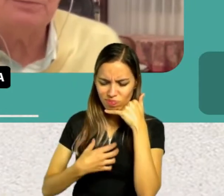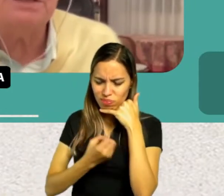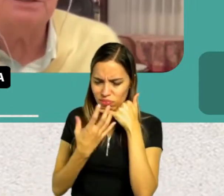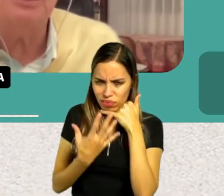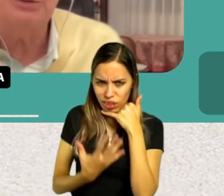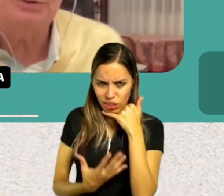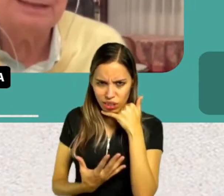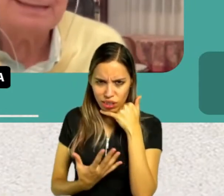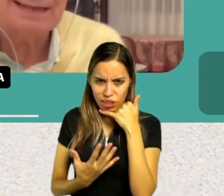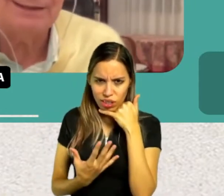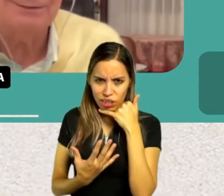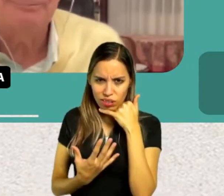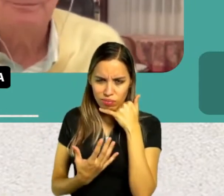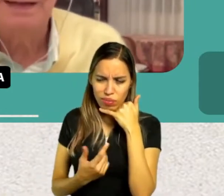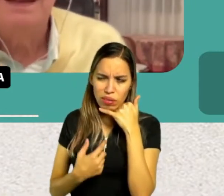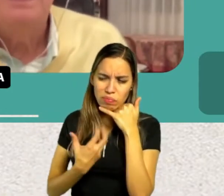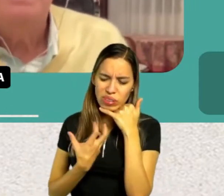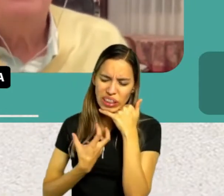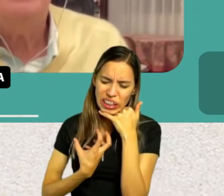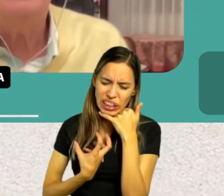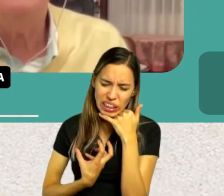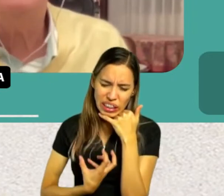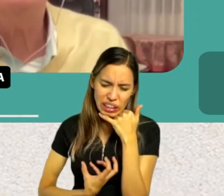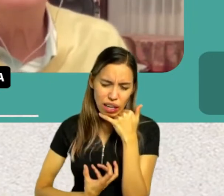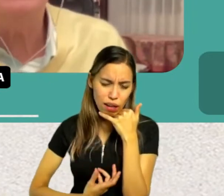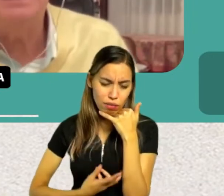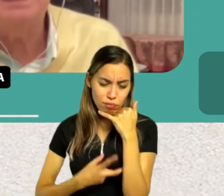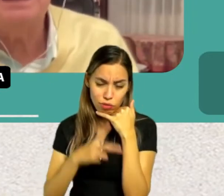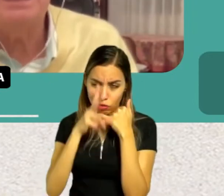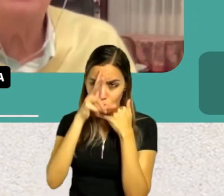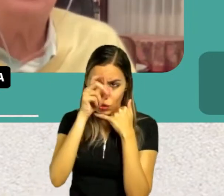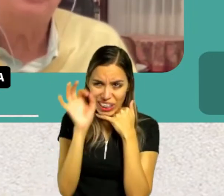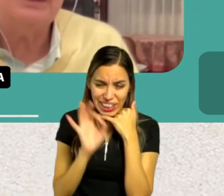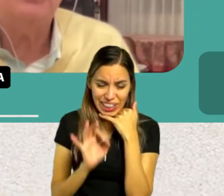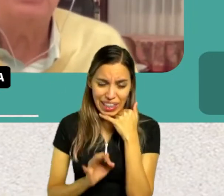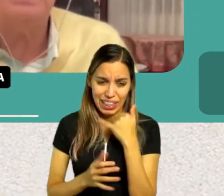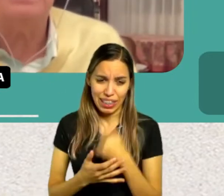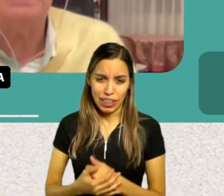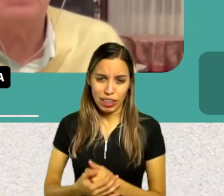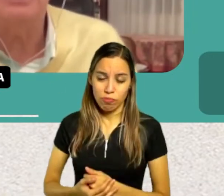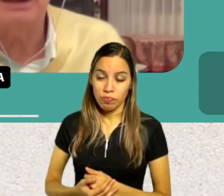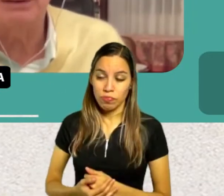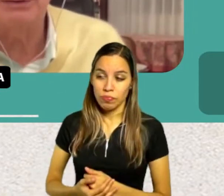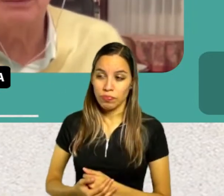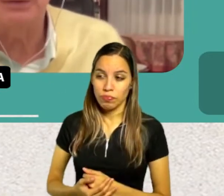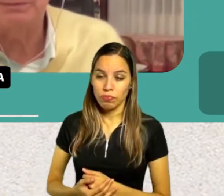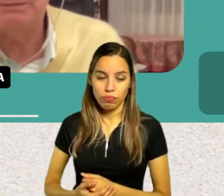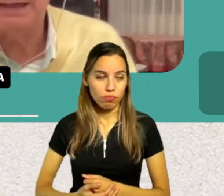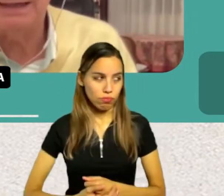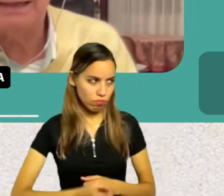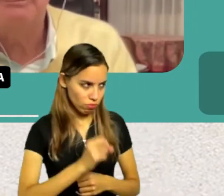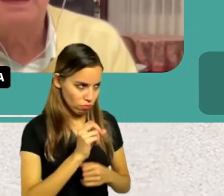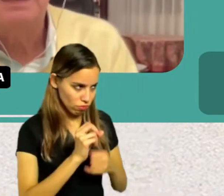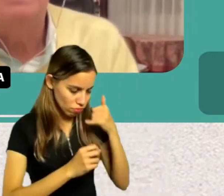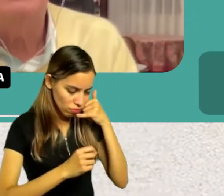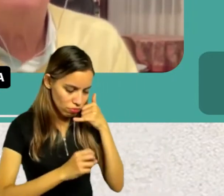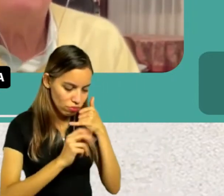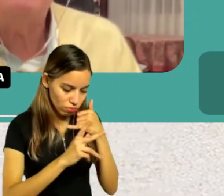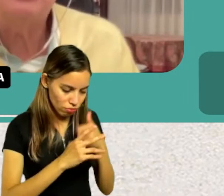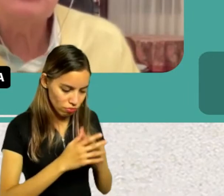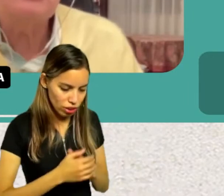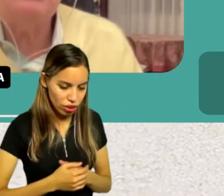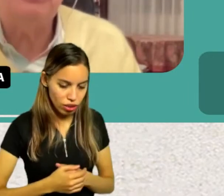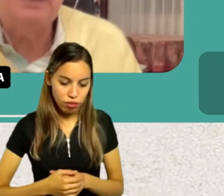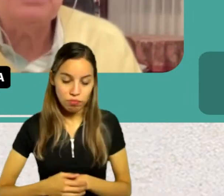porque eu estou me sentindo muito cansado. E aí, no dia seguinte, quinta-feira, eu fui internado, eu estava com febre amarela. E